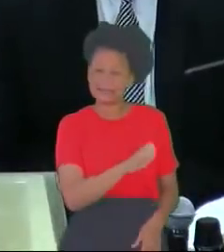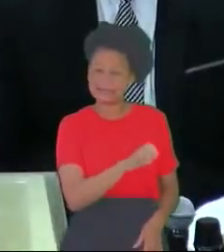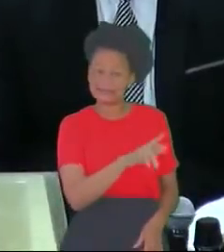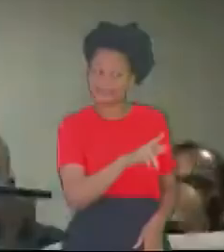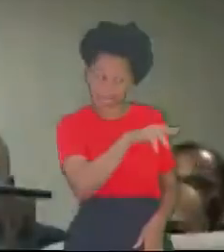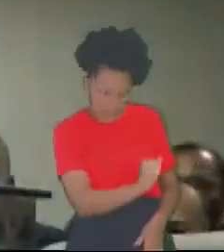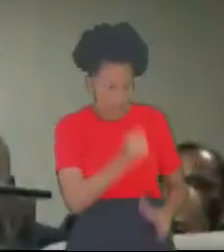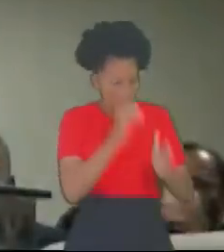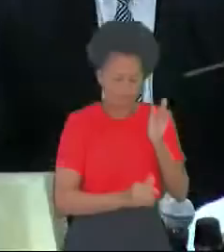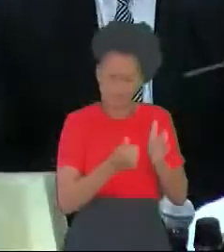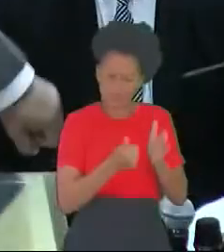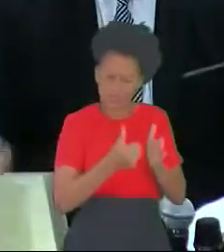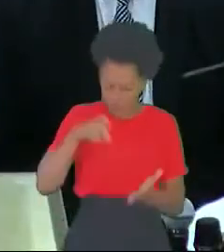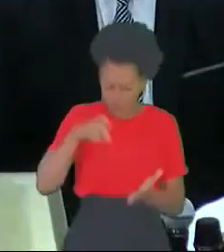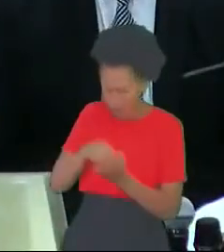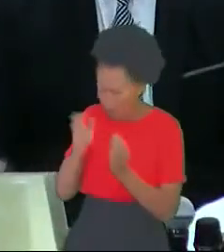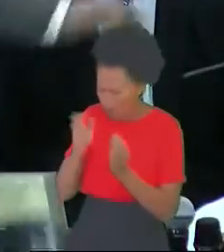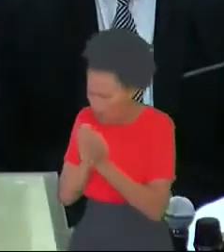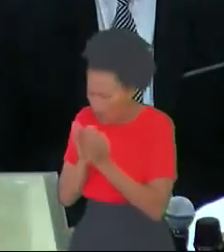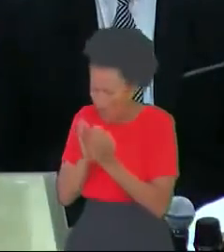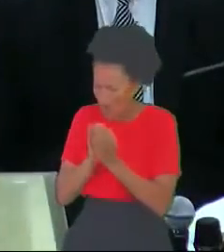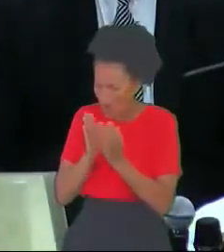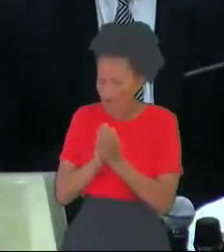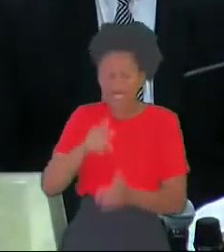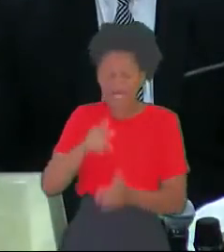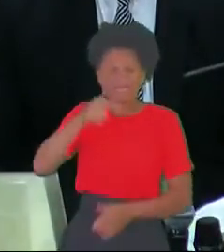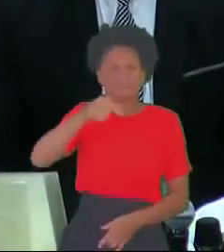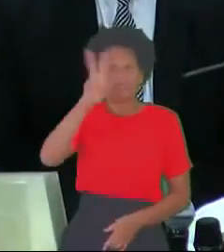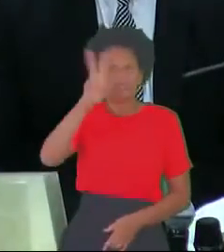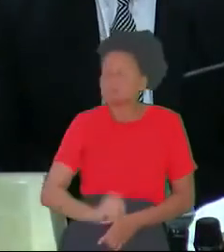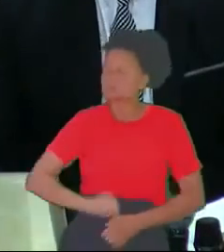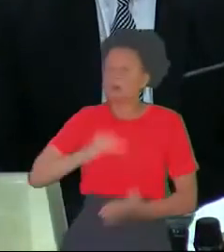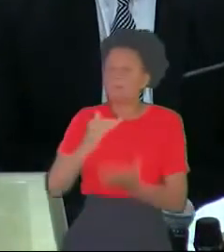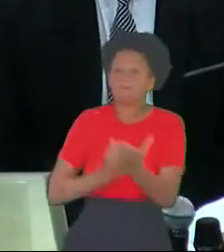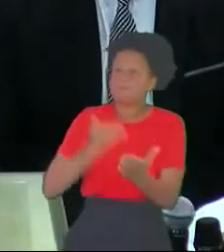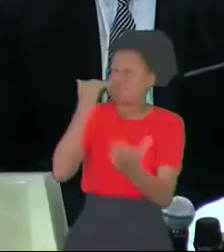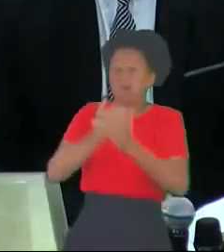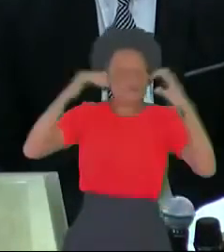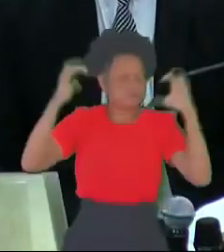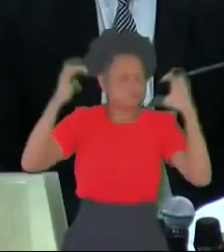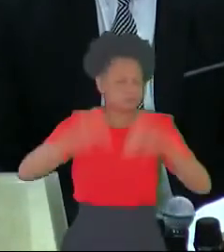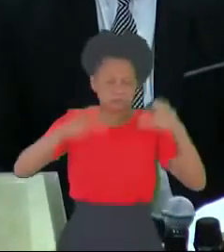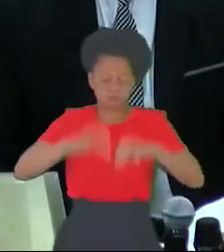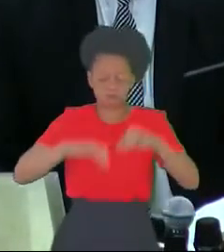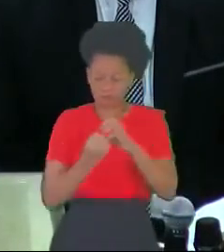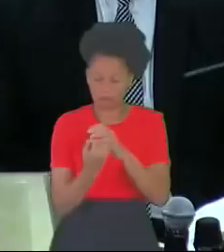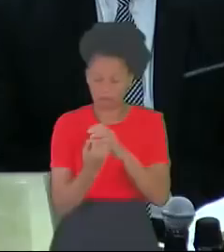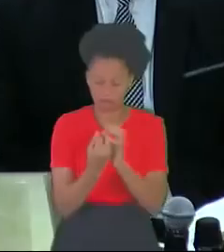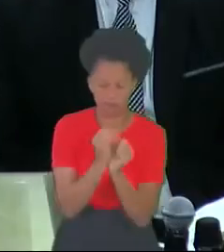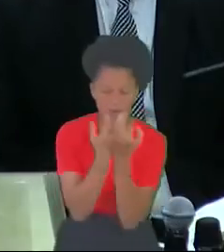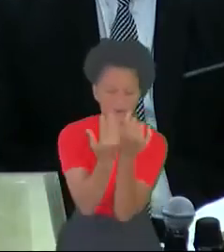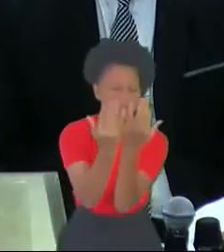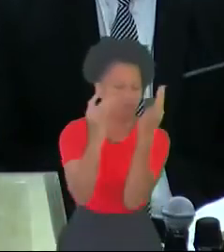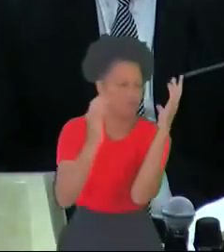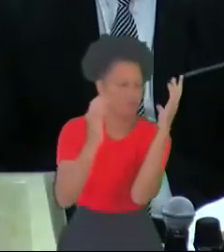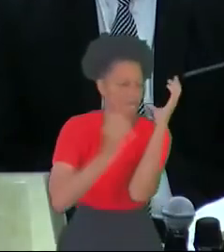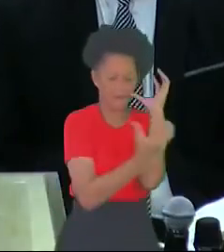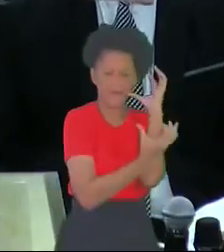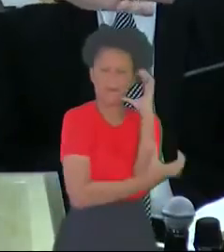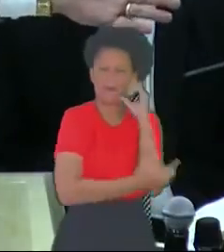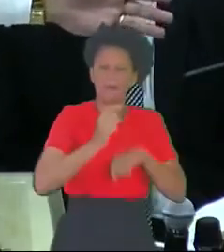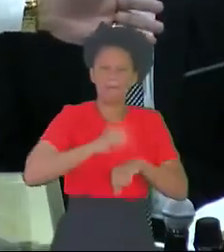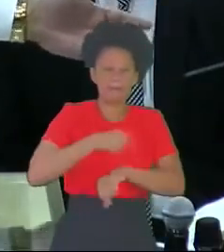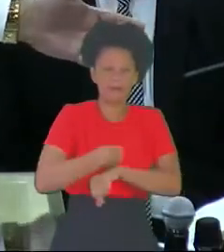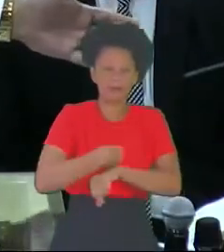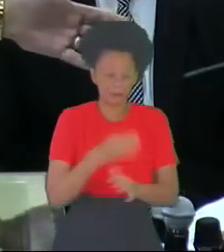homem se ajoelha, ora sete vezes, a chuva desce e a planta aparece, as frutas aparecem.